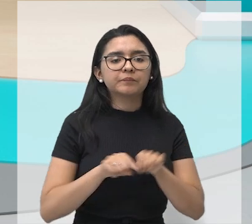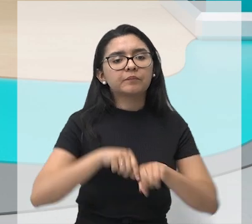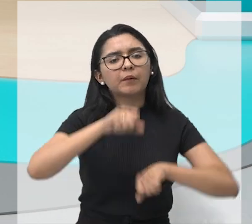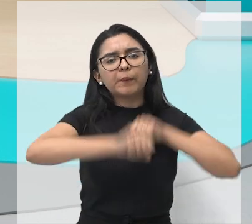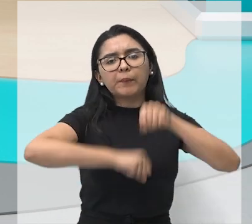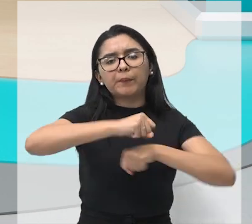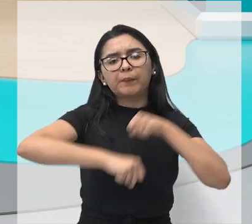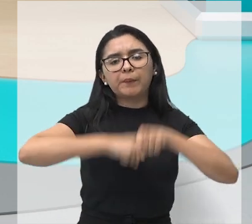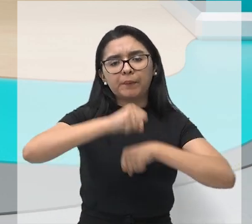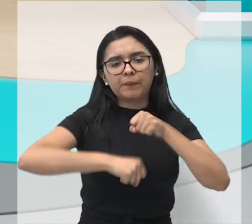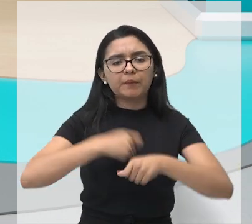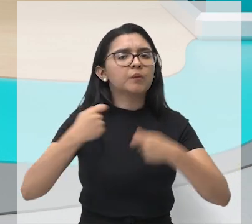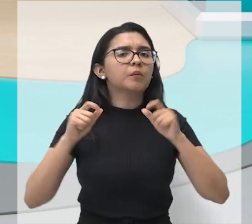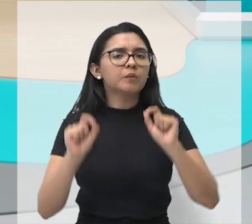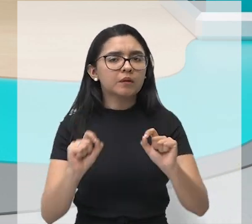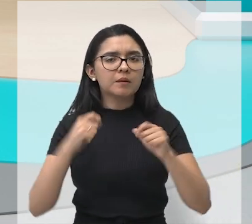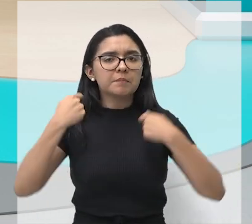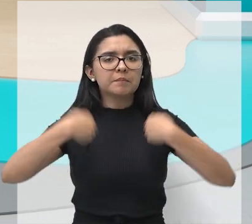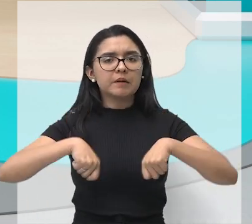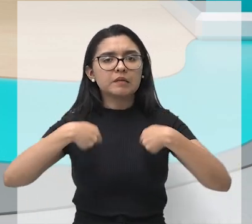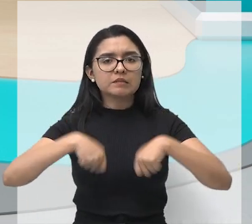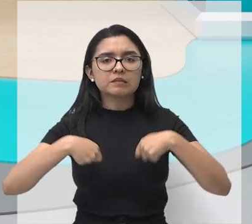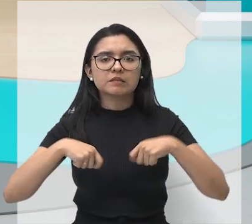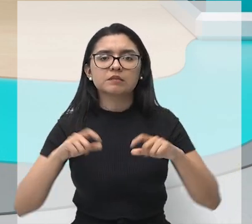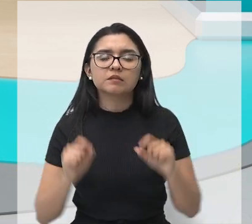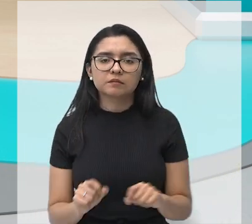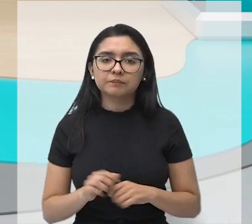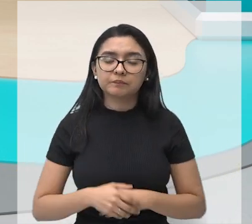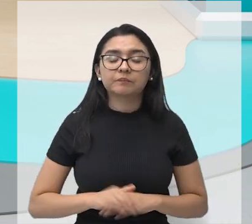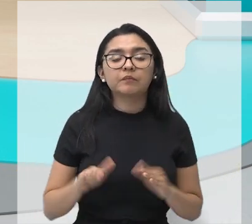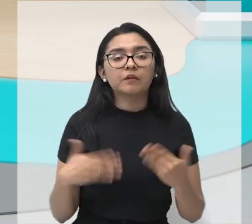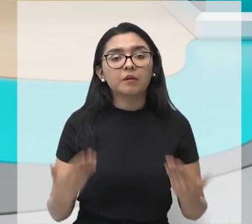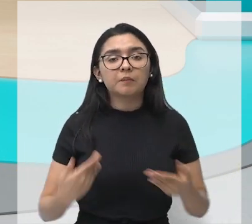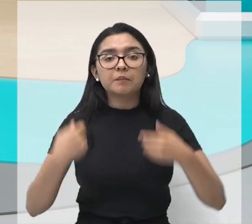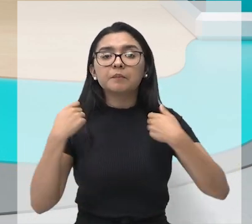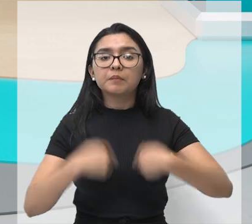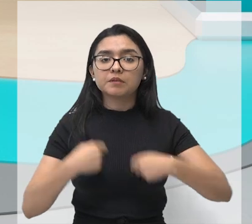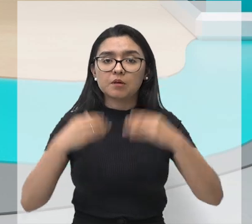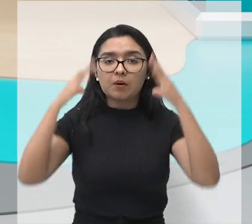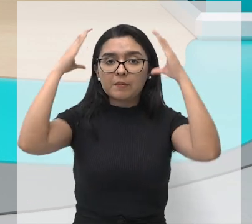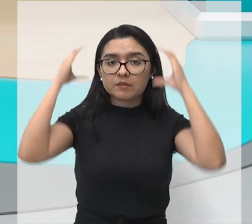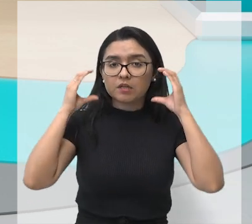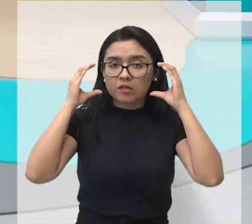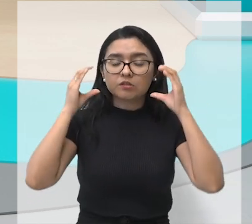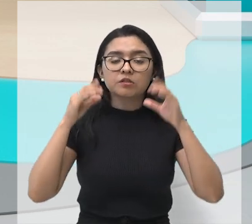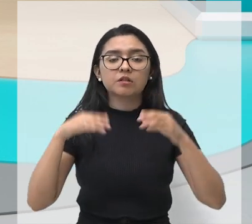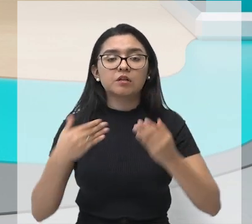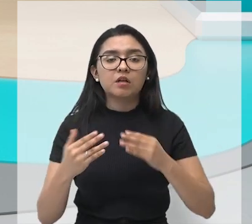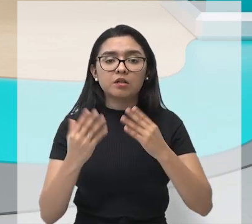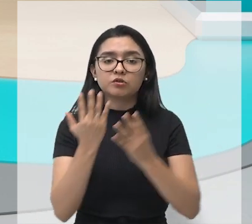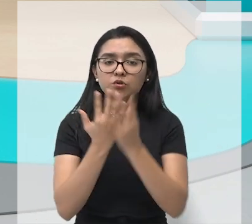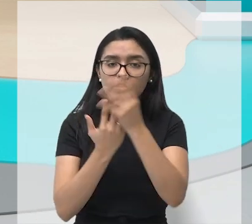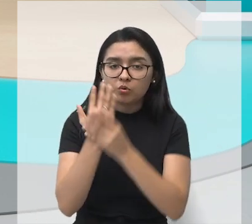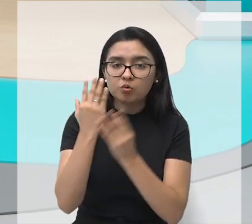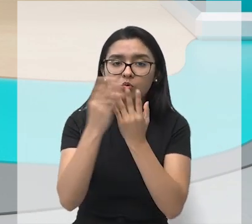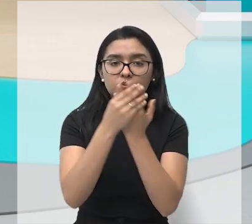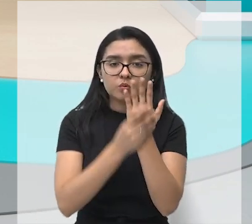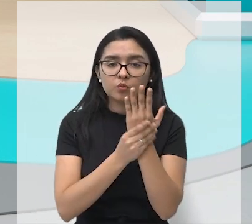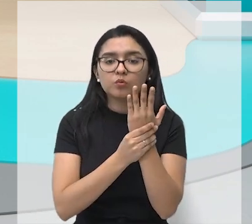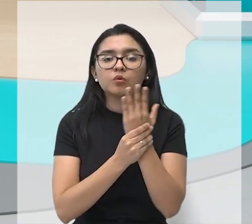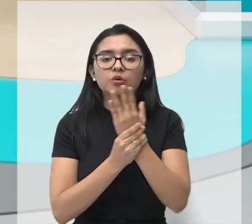bike ali, né? O que precisa? Nós precisamos também do capacete, das luvas,